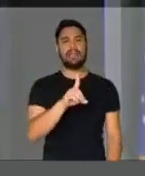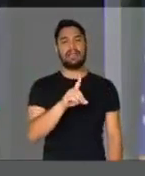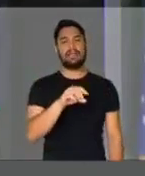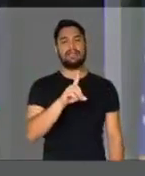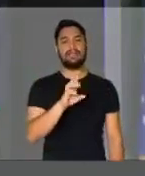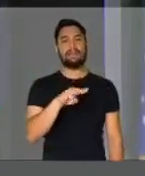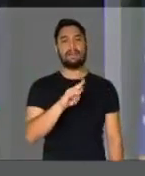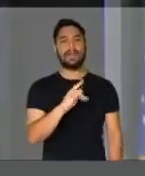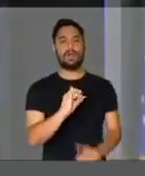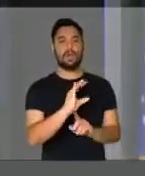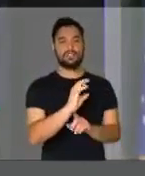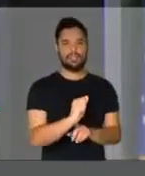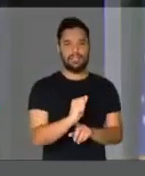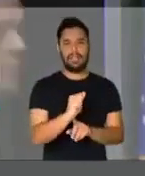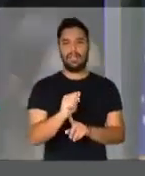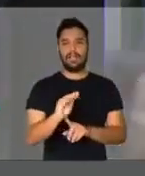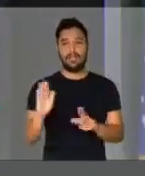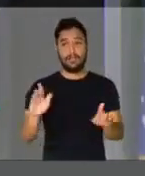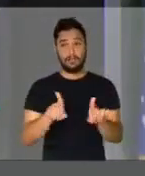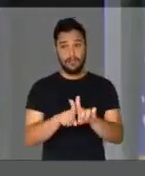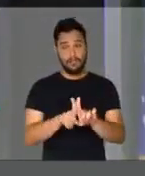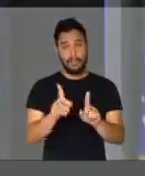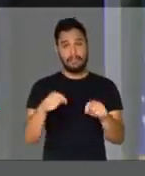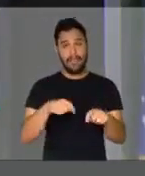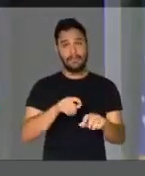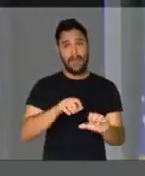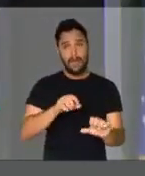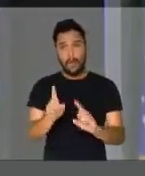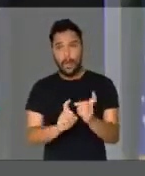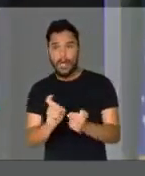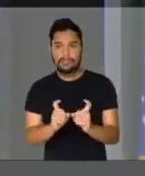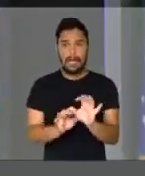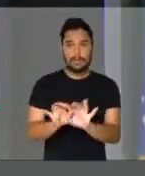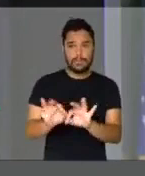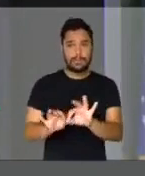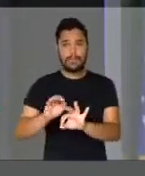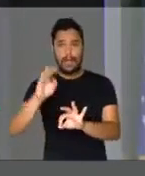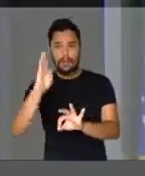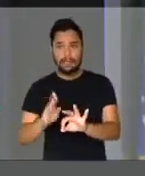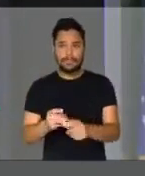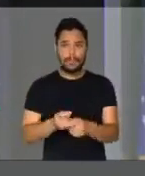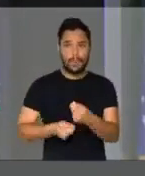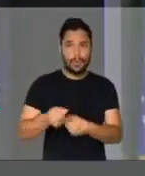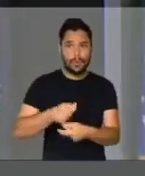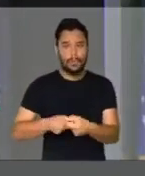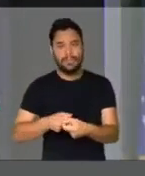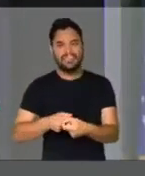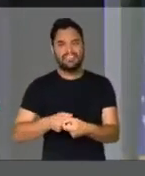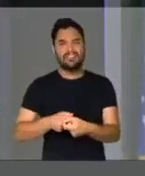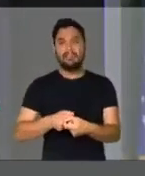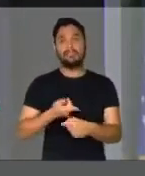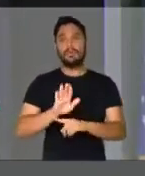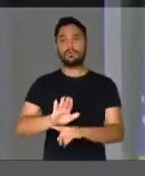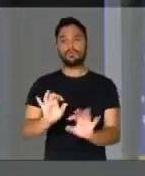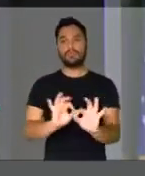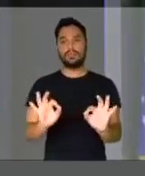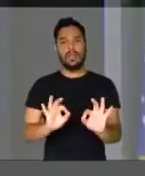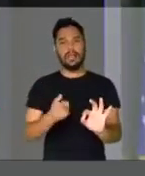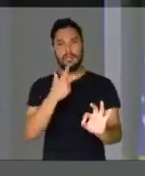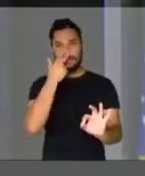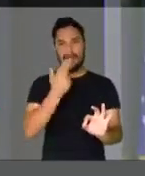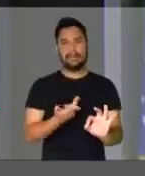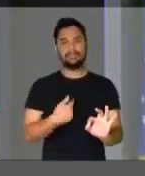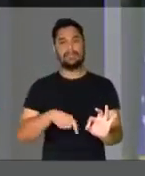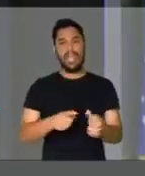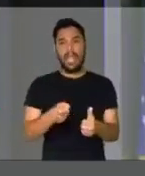o equilíbrio fiscal e o balanço positivo de nossas contas nacionais, de forma contrária, findam por engordar as contas públicas,